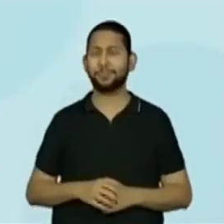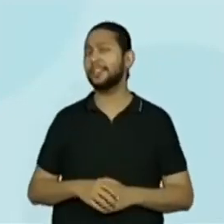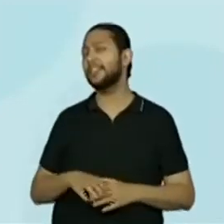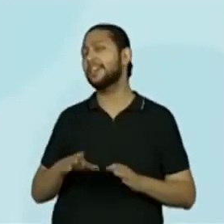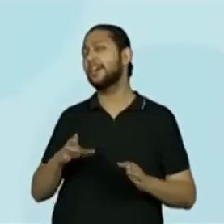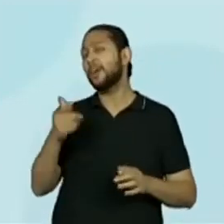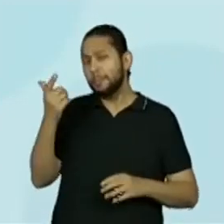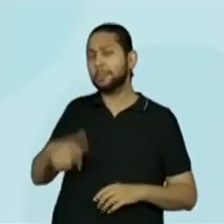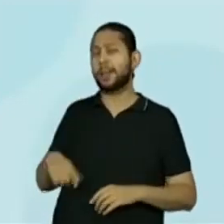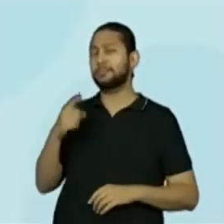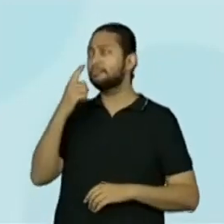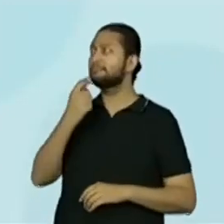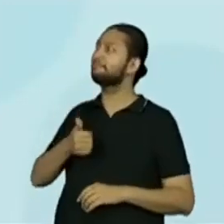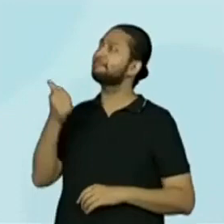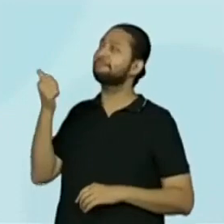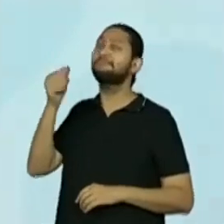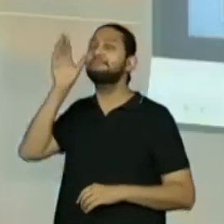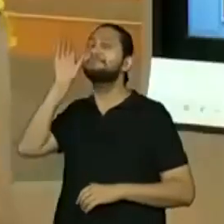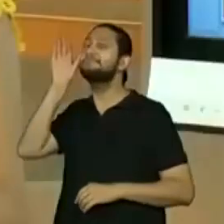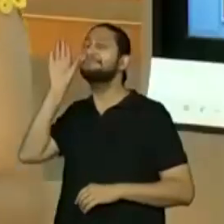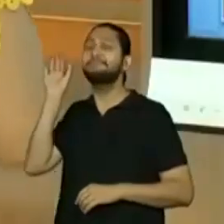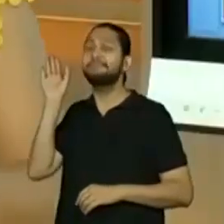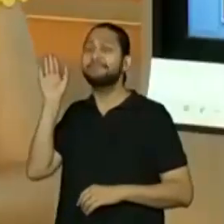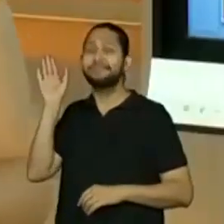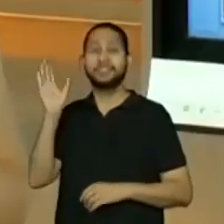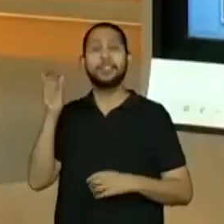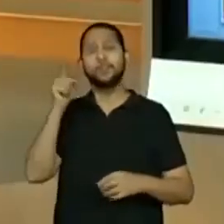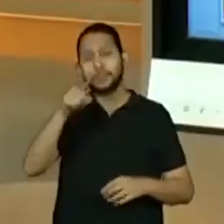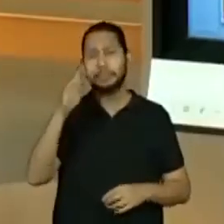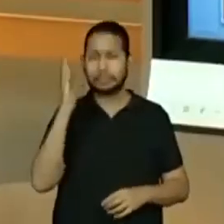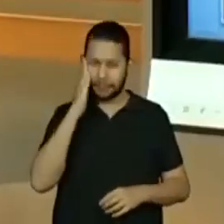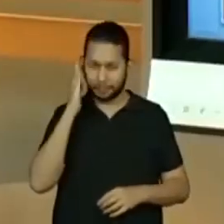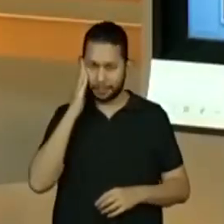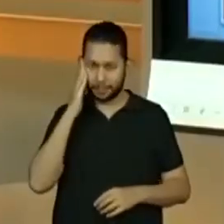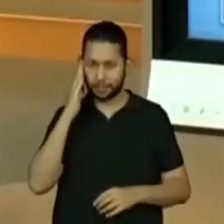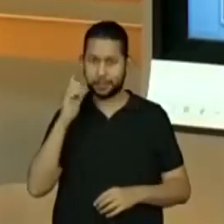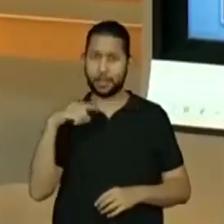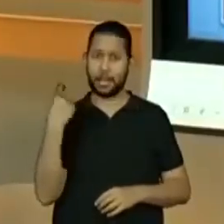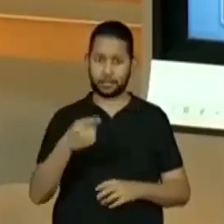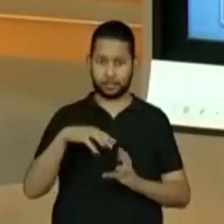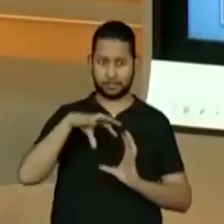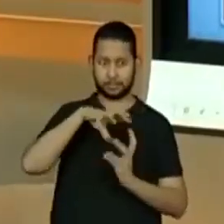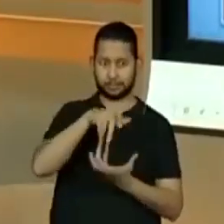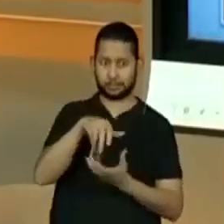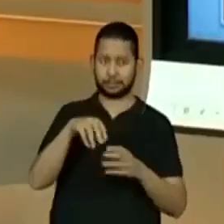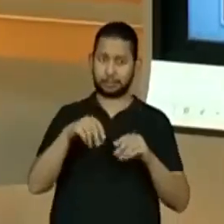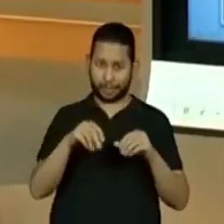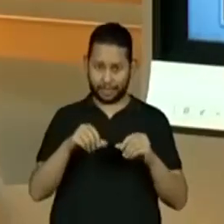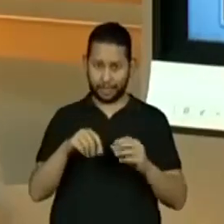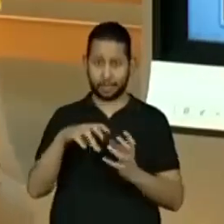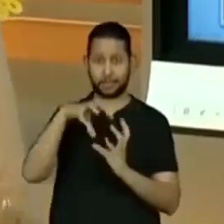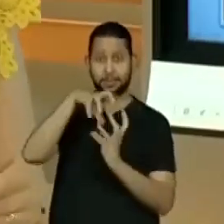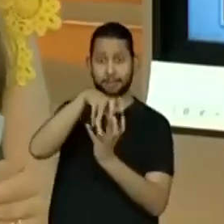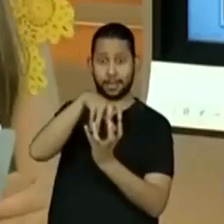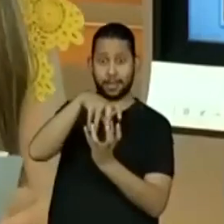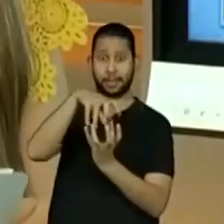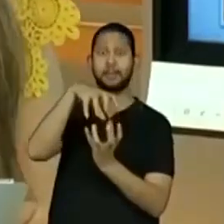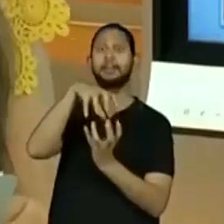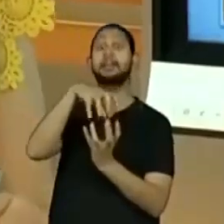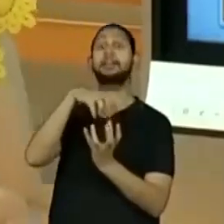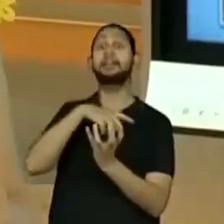próxima página para dar aquela curiosidade. Você sabia que o nosso planeta tem um diâmetro de